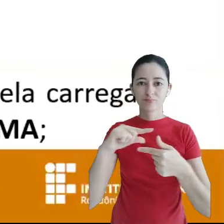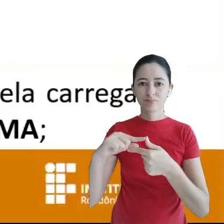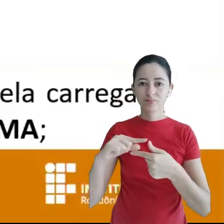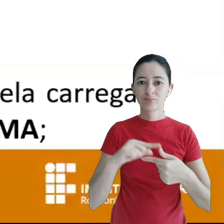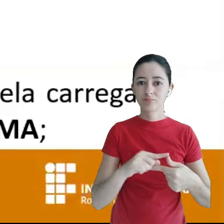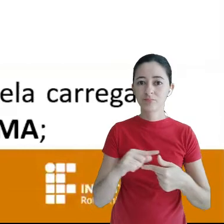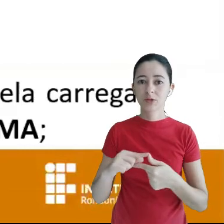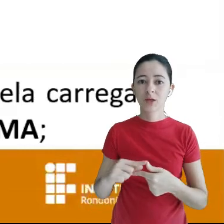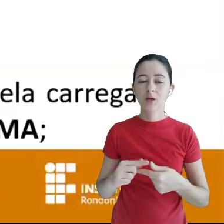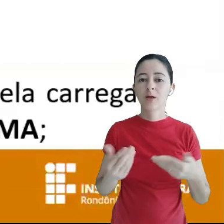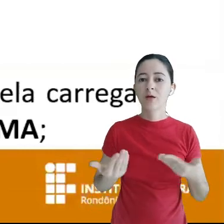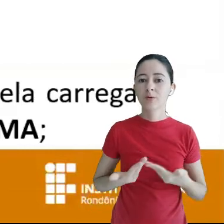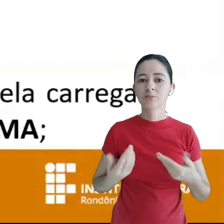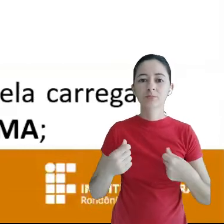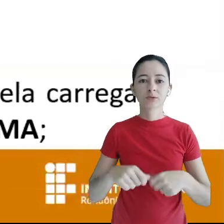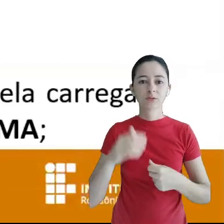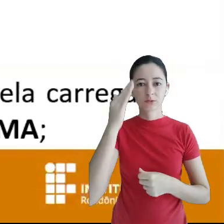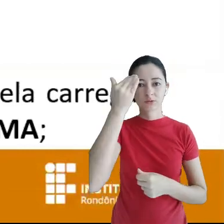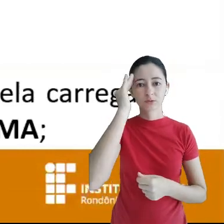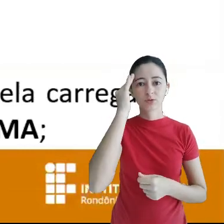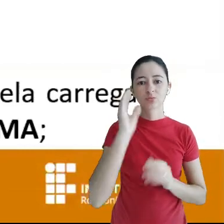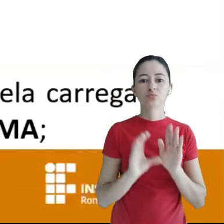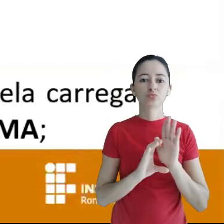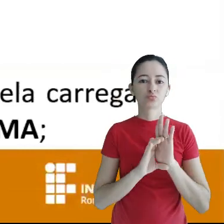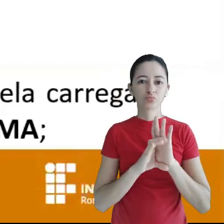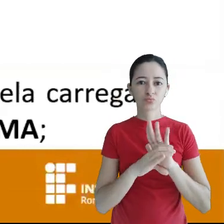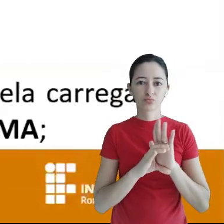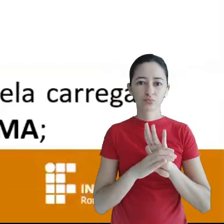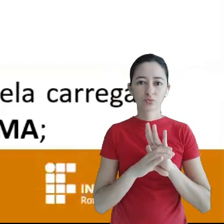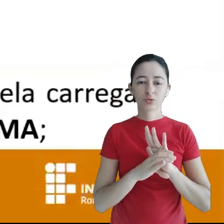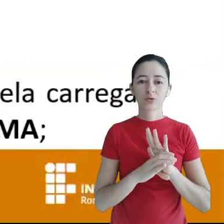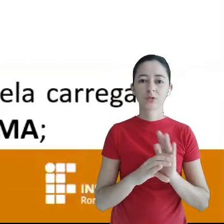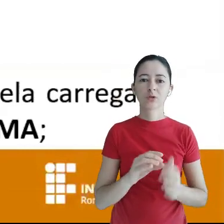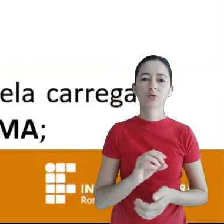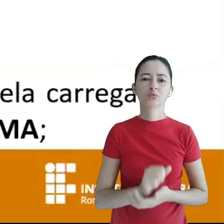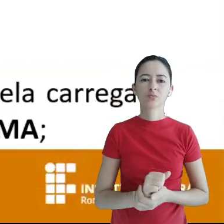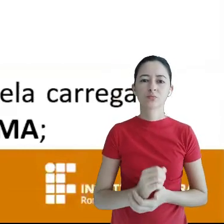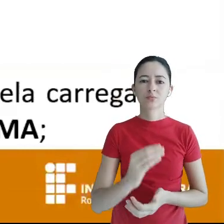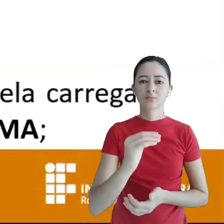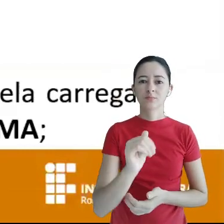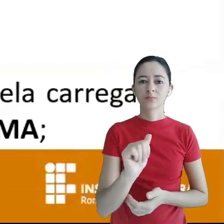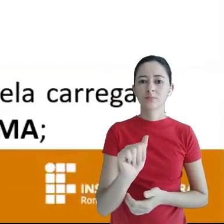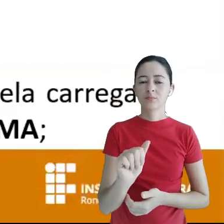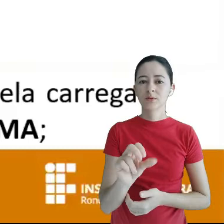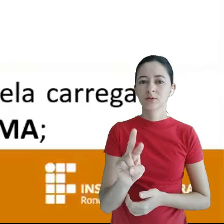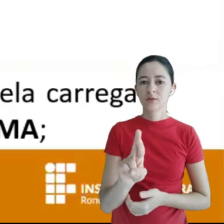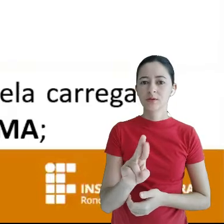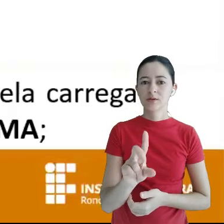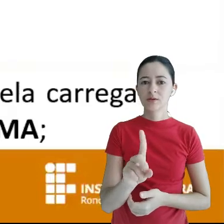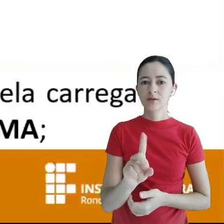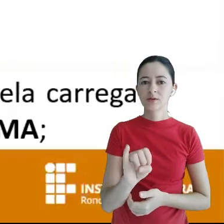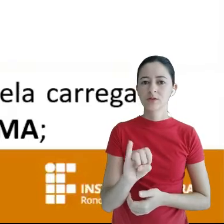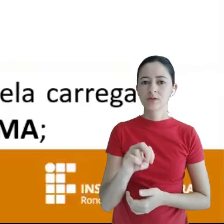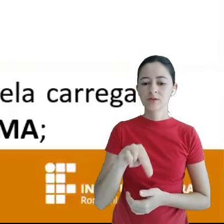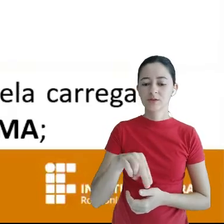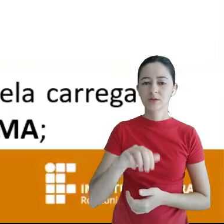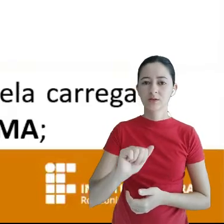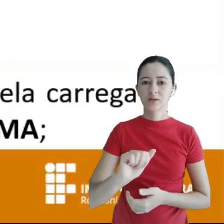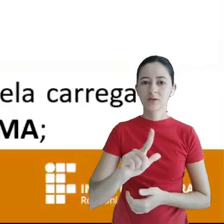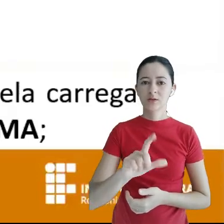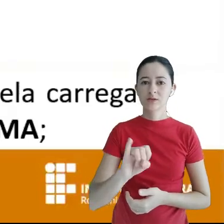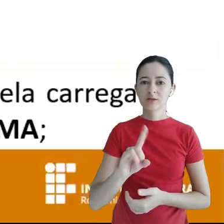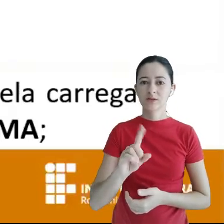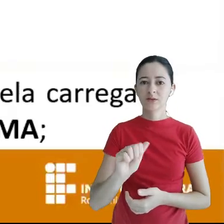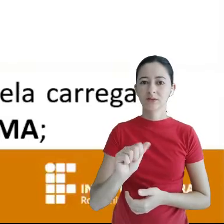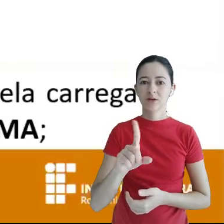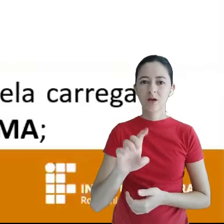Agora, a gente precisa entender o conceito de cardinalidade. A cardinalidade é o princípio